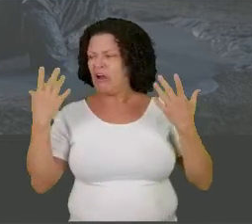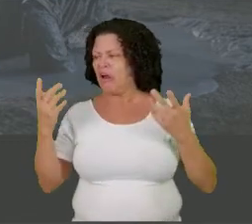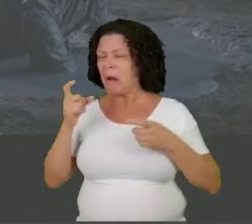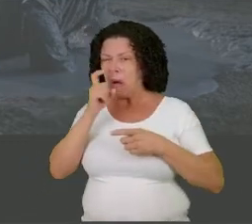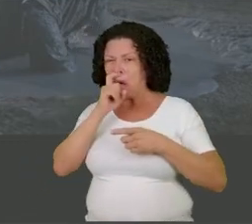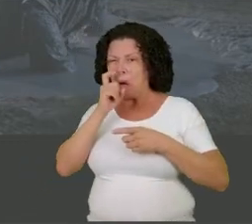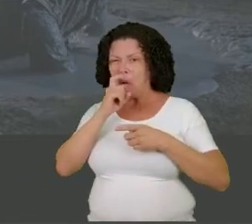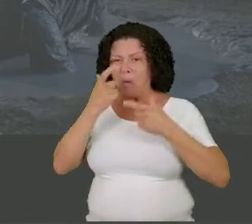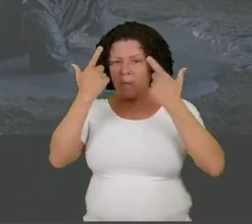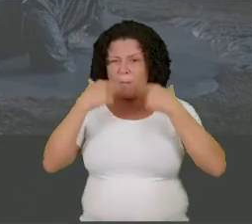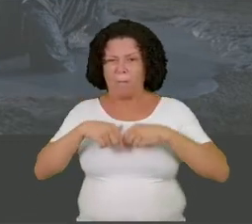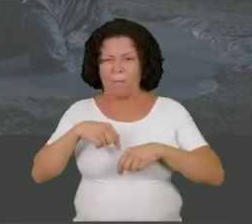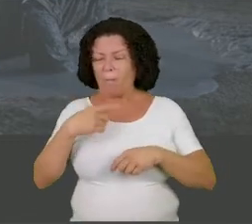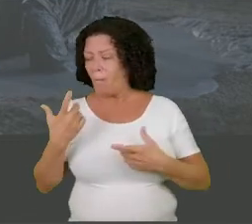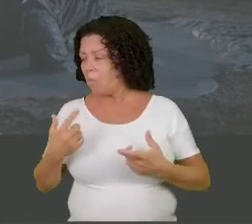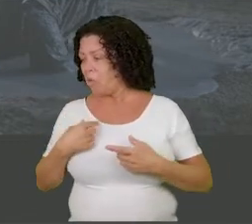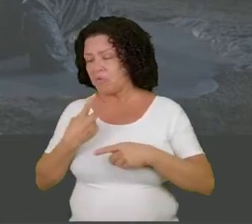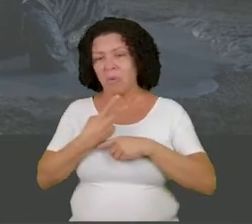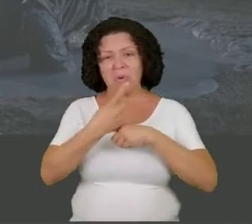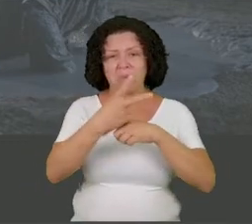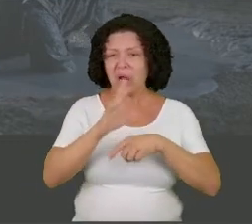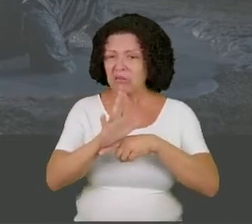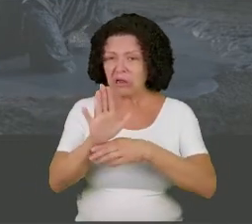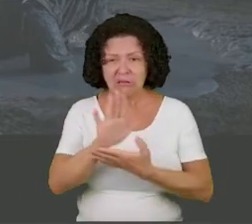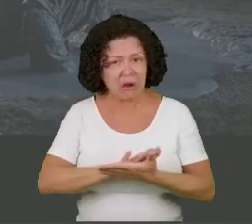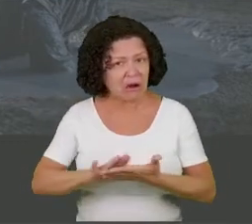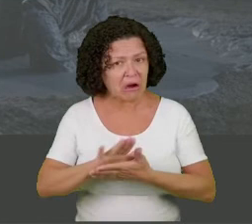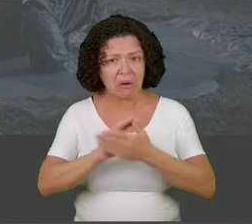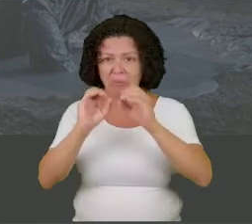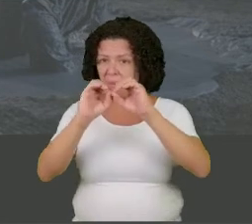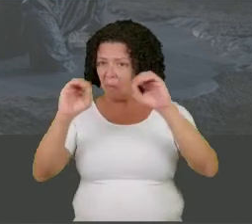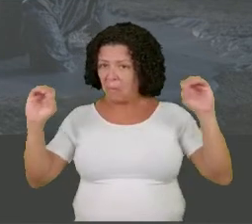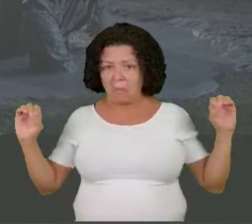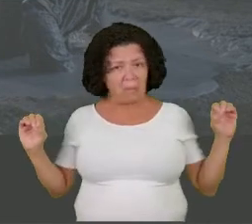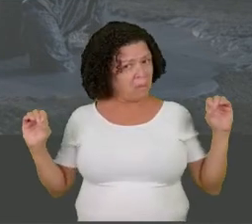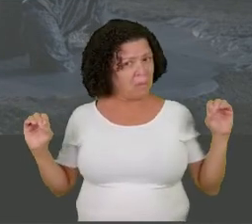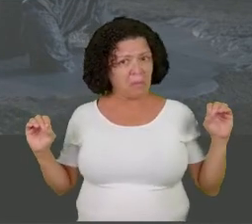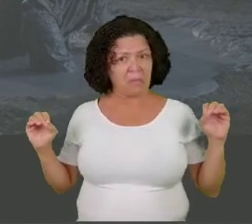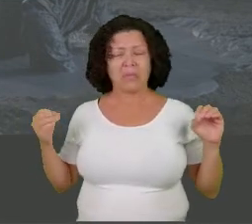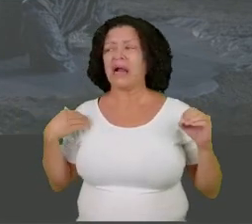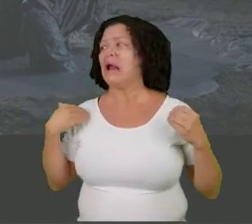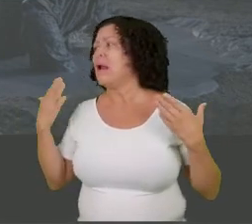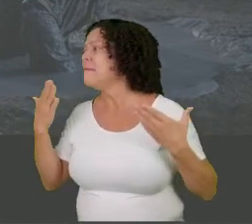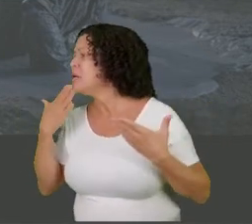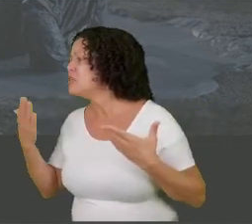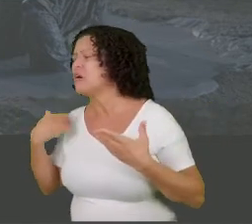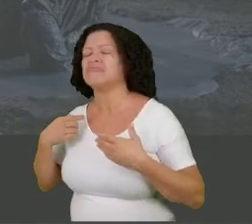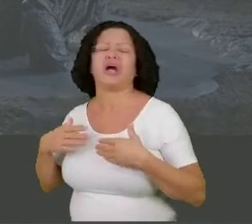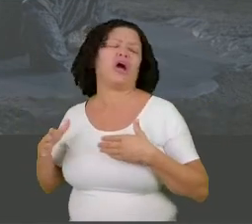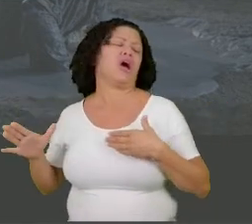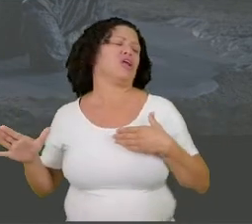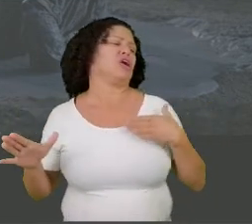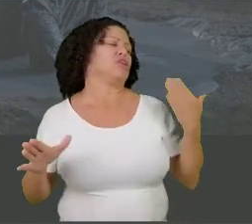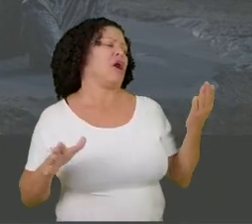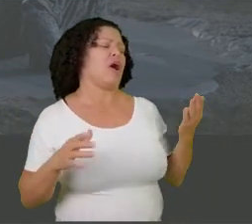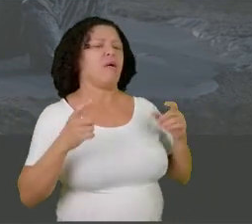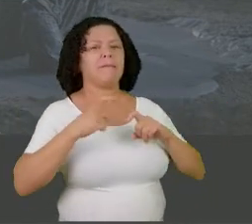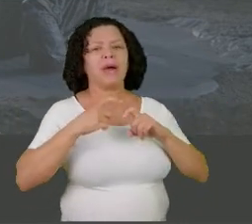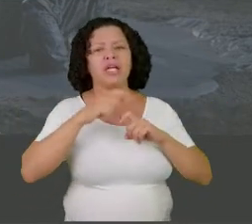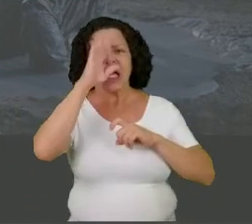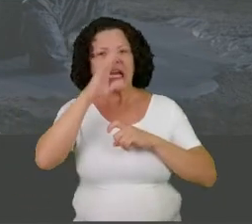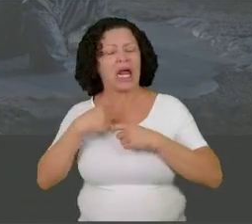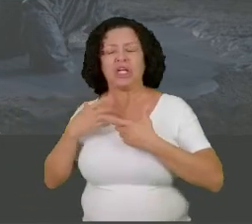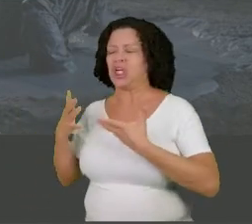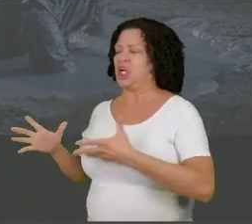a sua família de uma maneira muito fria, não procurava ajudar ninguém, né? Alguns pacientes lhe pediam